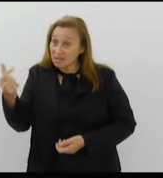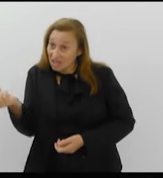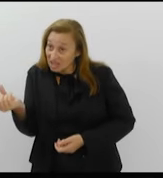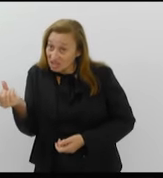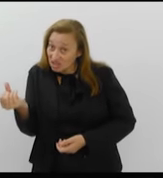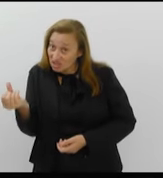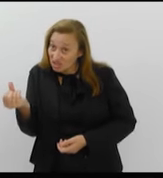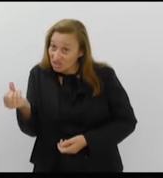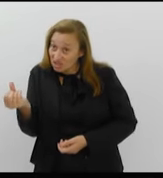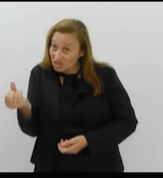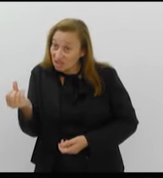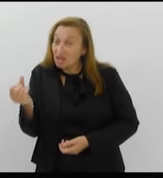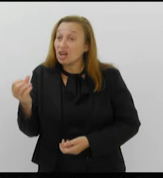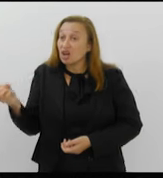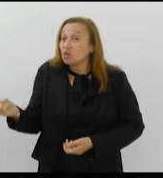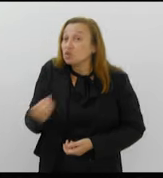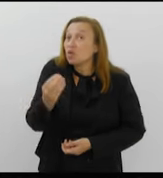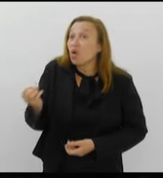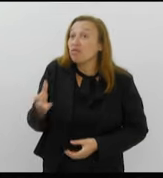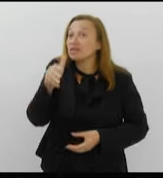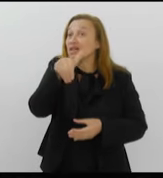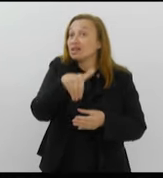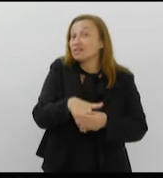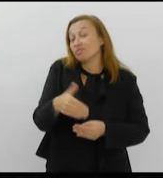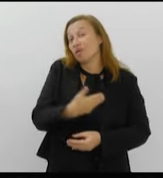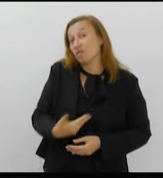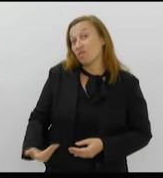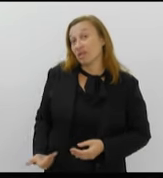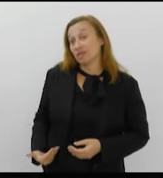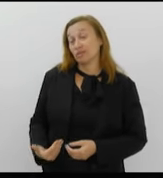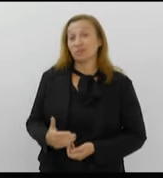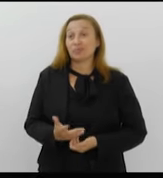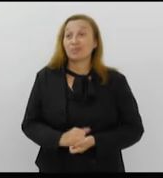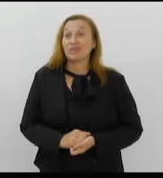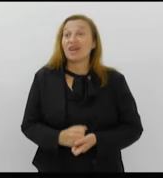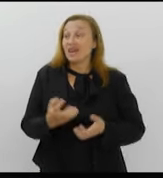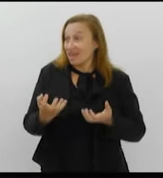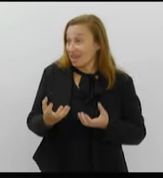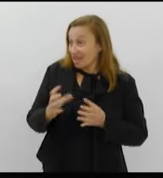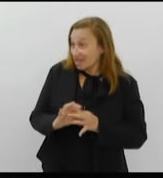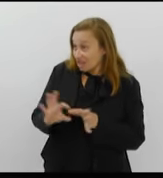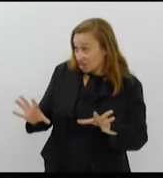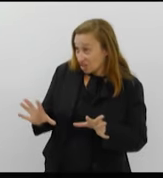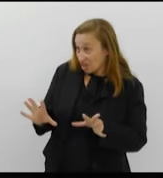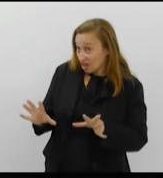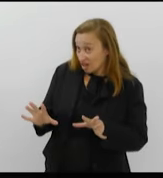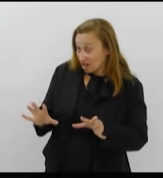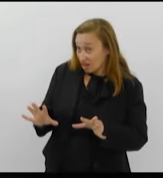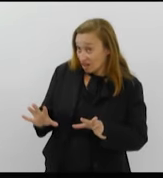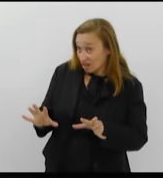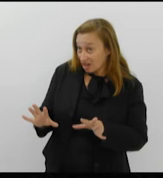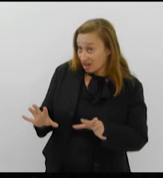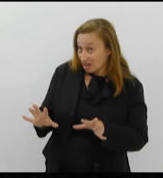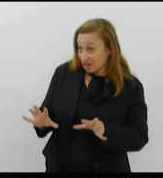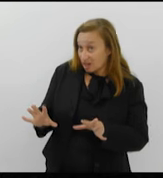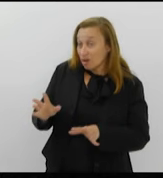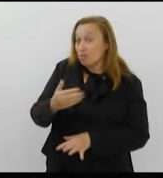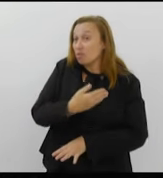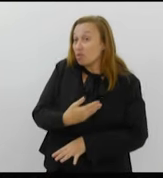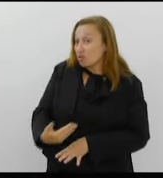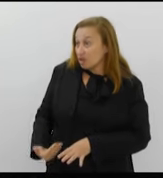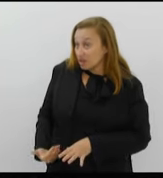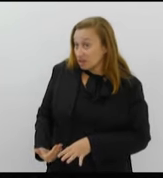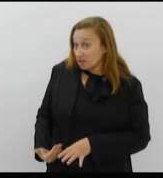2026 terão novas eleições para governador. Quer dizer, ele quer deixar a tarefa para o governador que